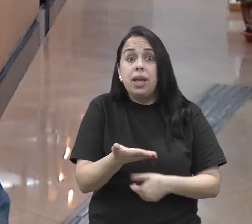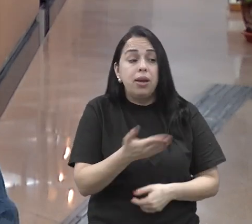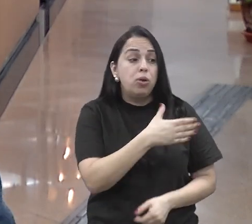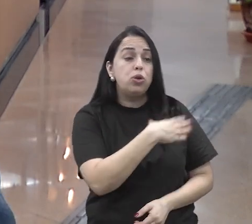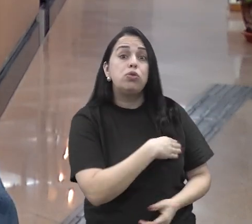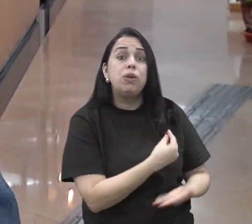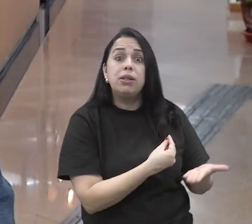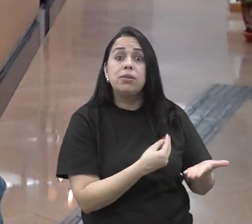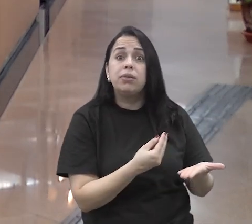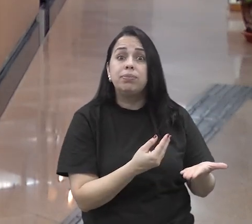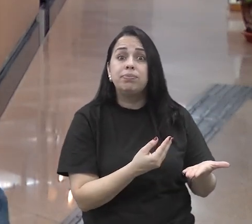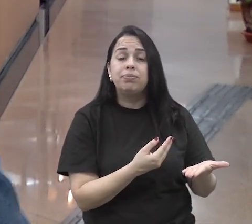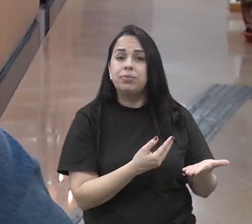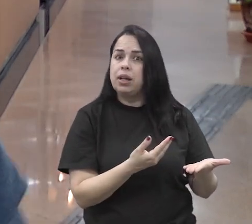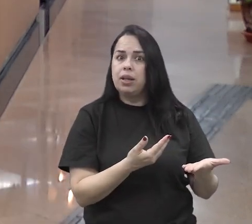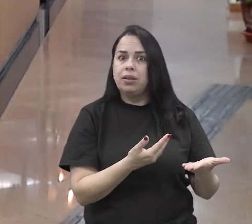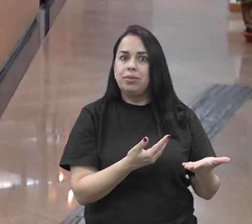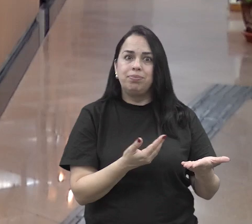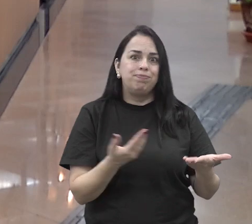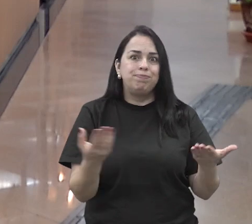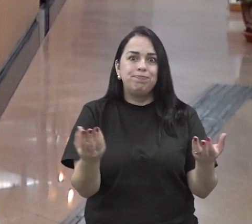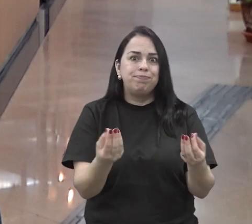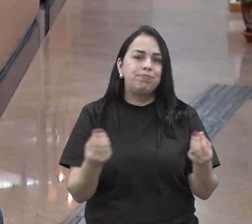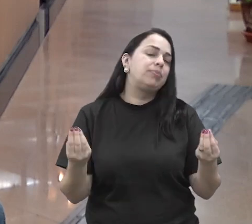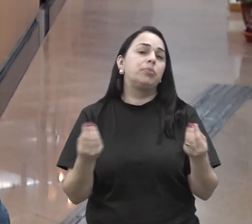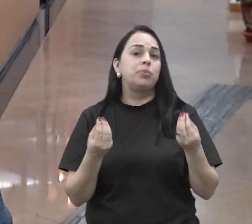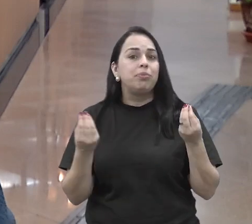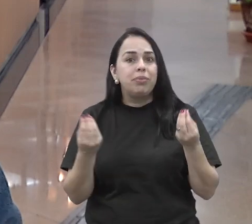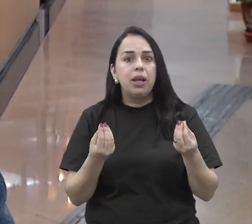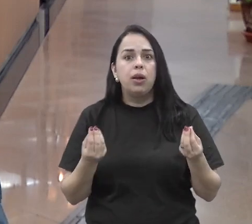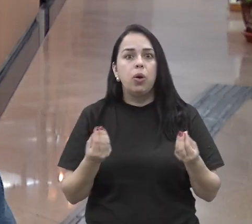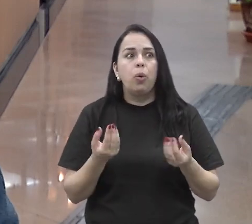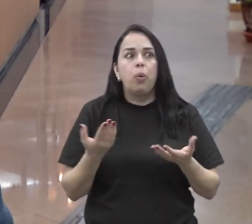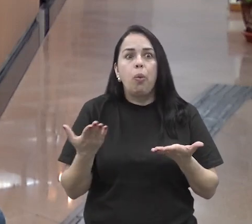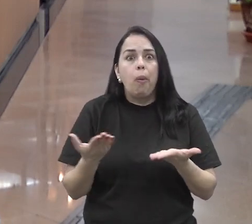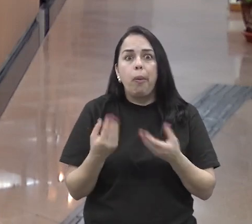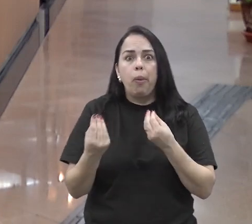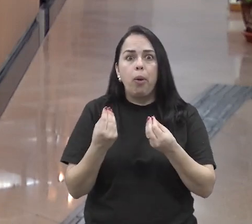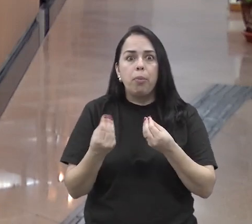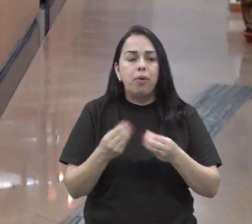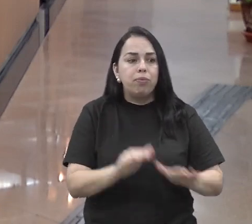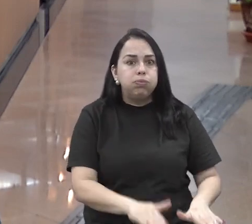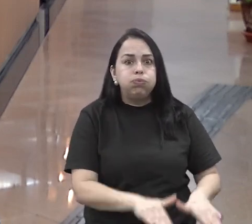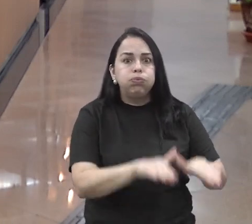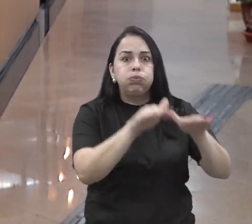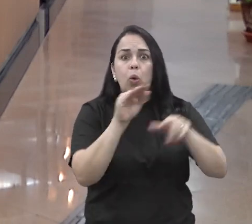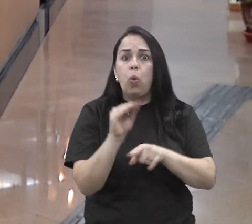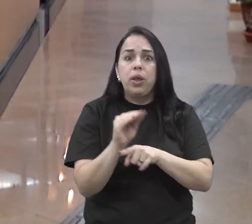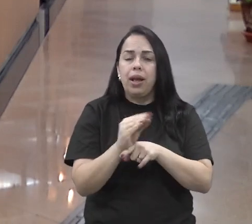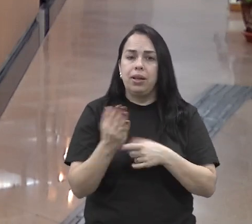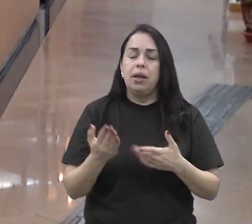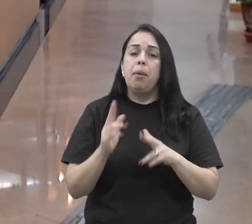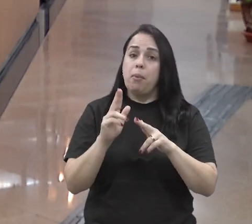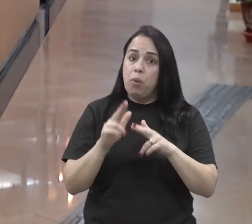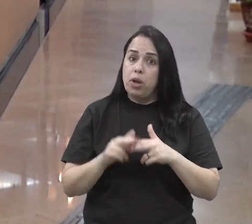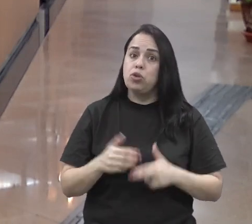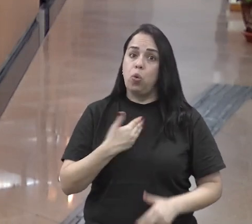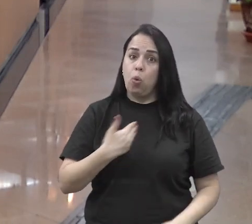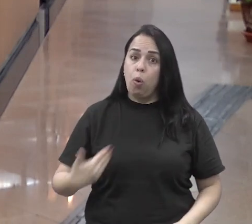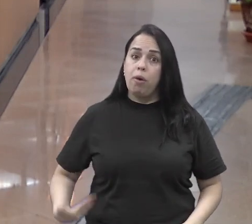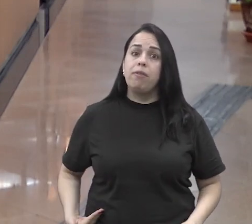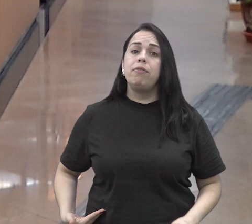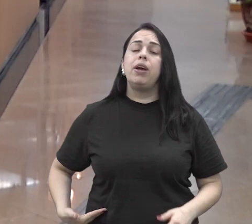filhos. E pessoas que não têm condições, né, de criar. Então, por que não ter um